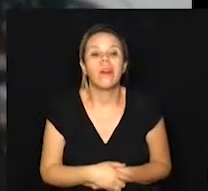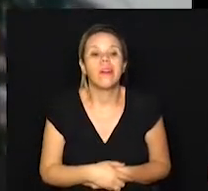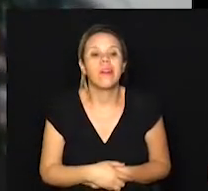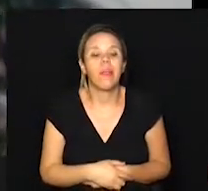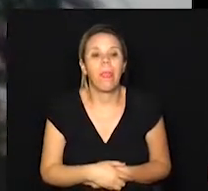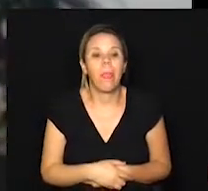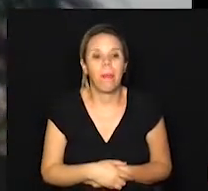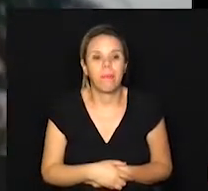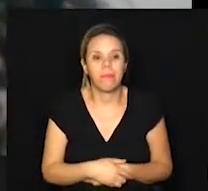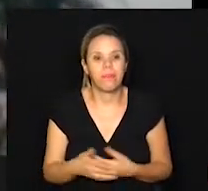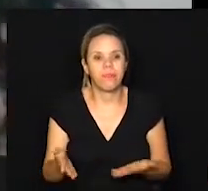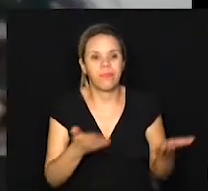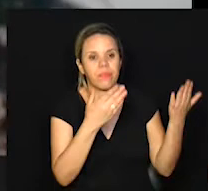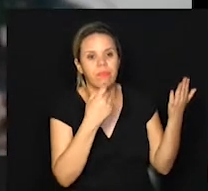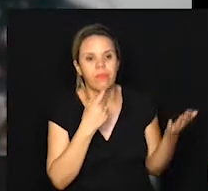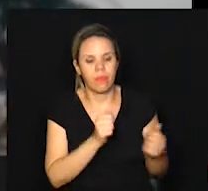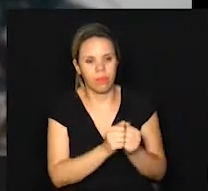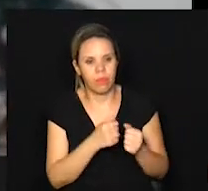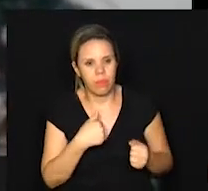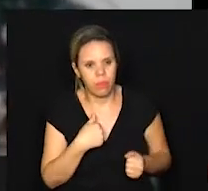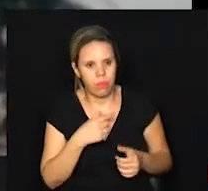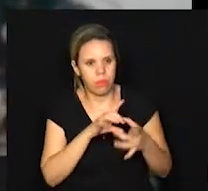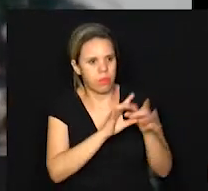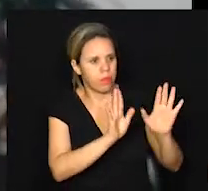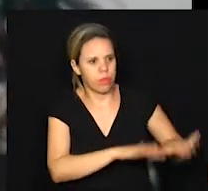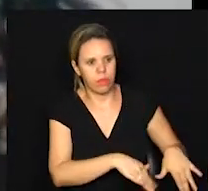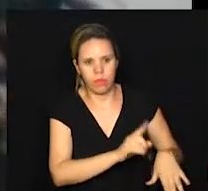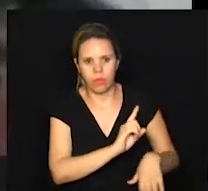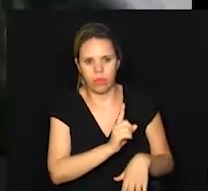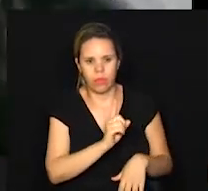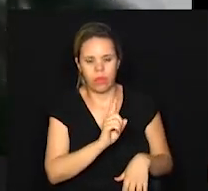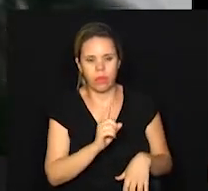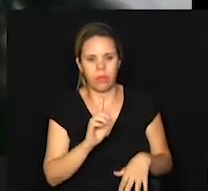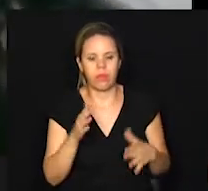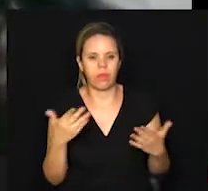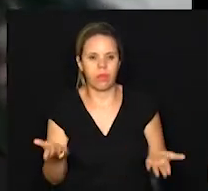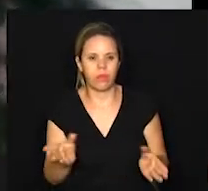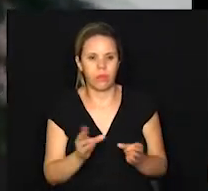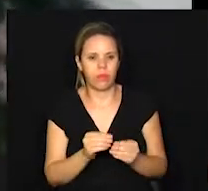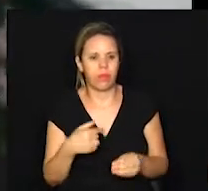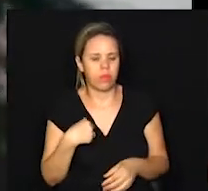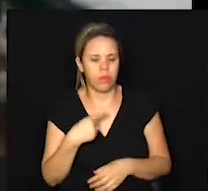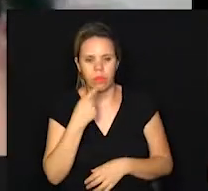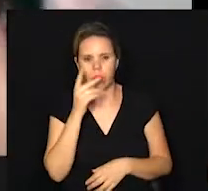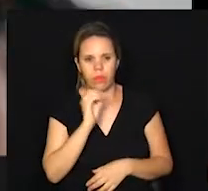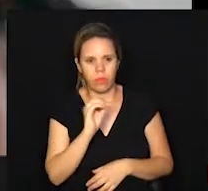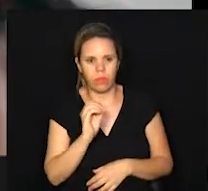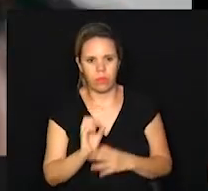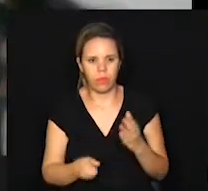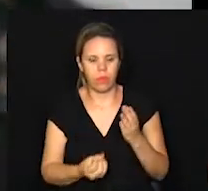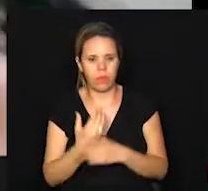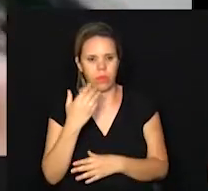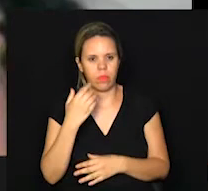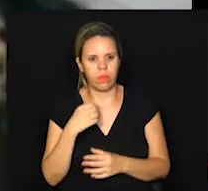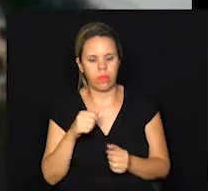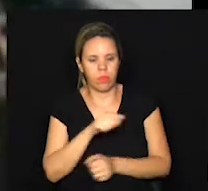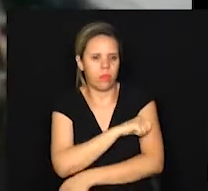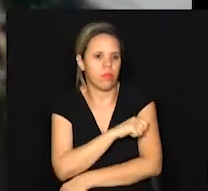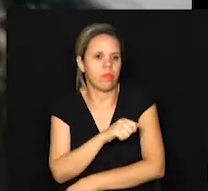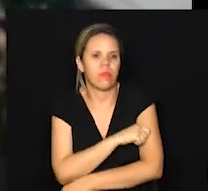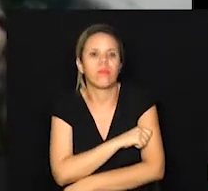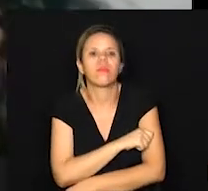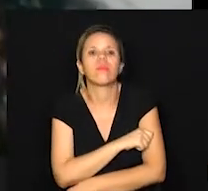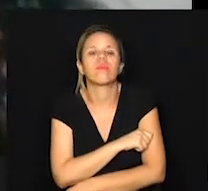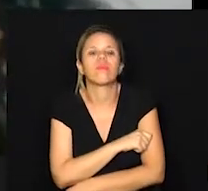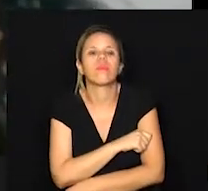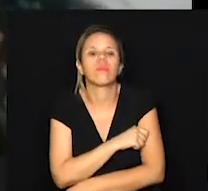Mas eu vou levar ela para Campinas comigo, eu não vou deixá-la aqui. No final das contas, eu acabei não dizendo o que estava acontecendo com o aluno, eu acabei